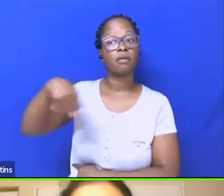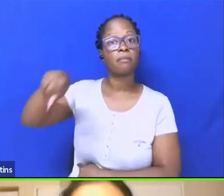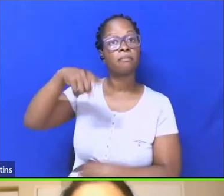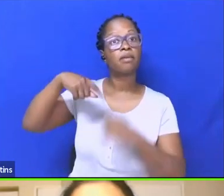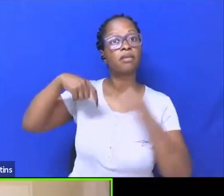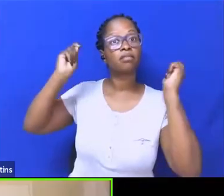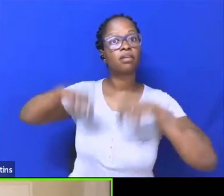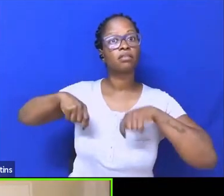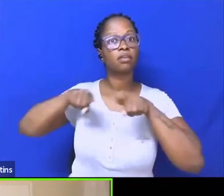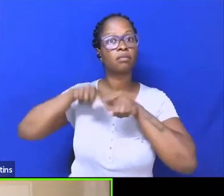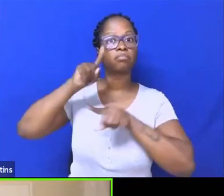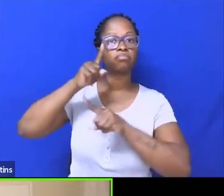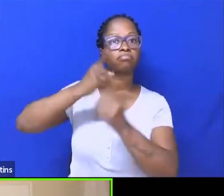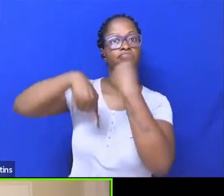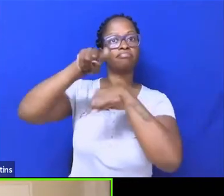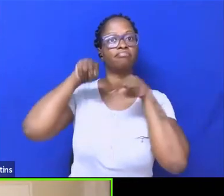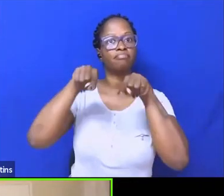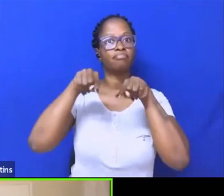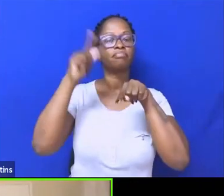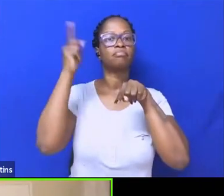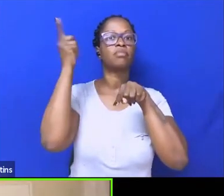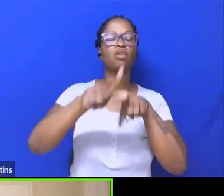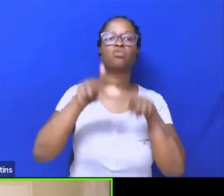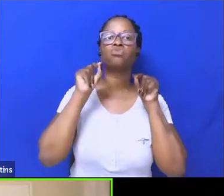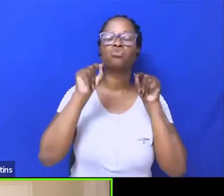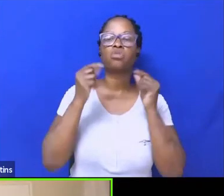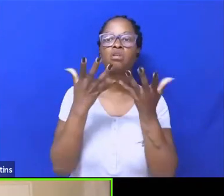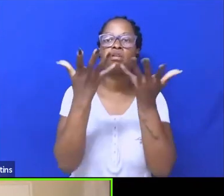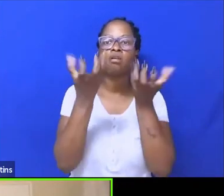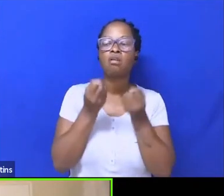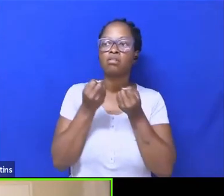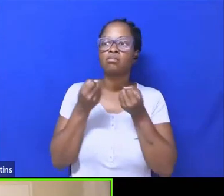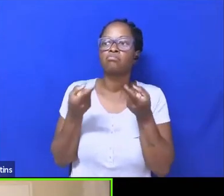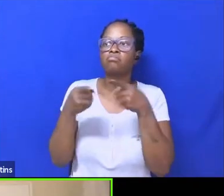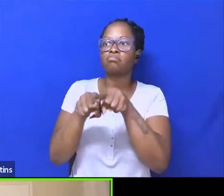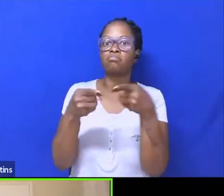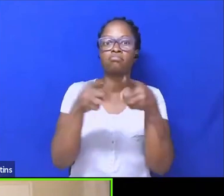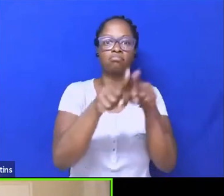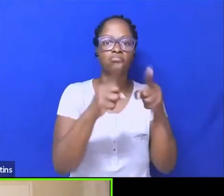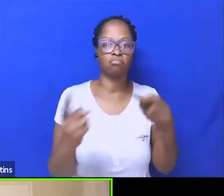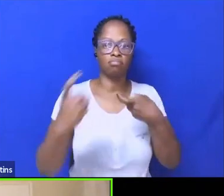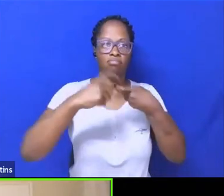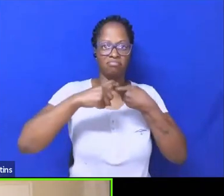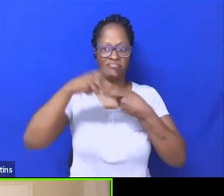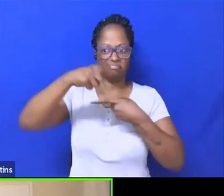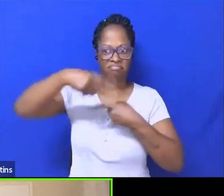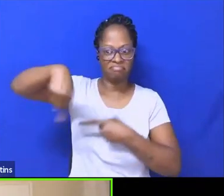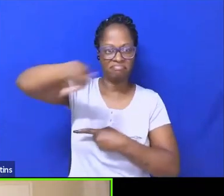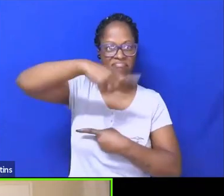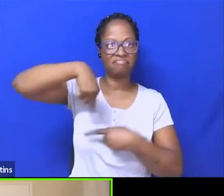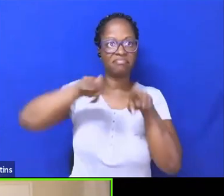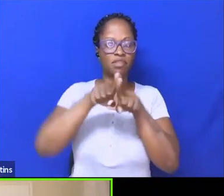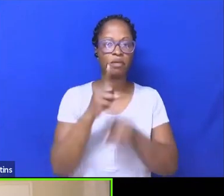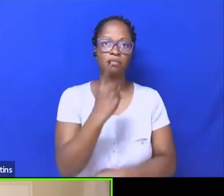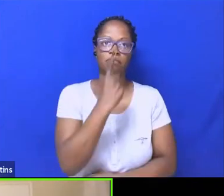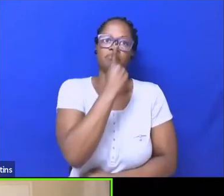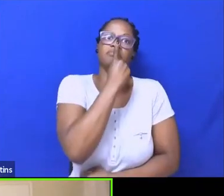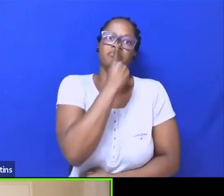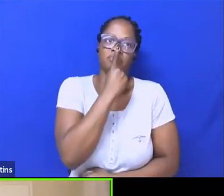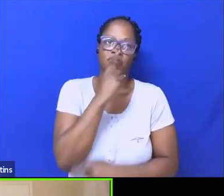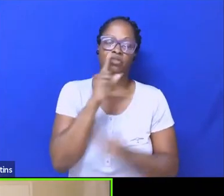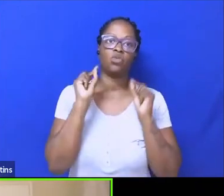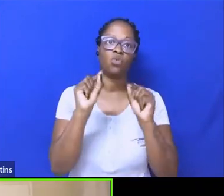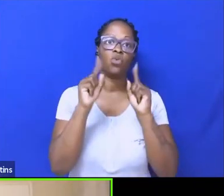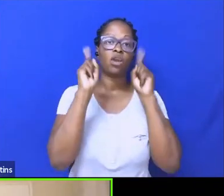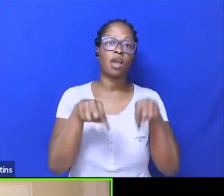reconhecimento dos vínculos comunitários dos vínculos afectivos em um sentido muito mais general